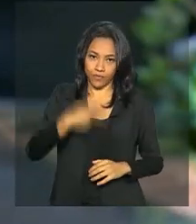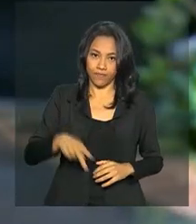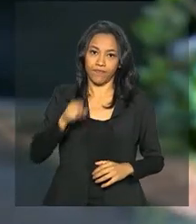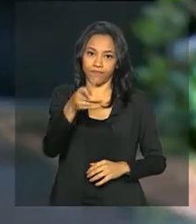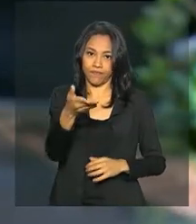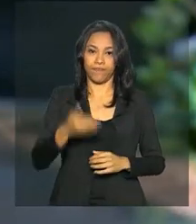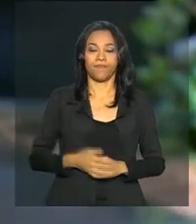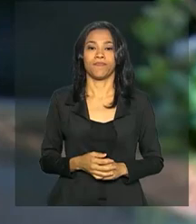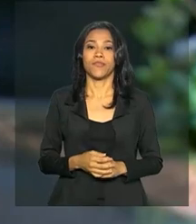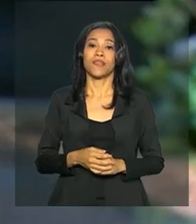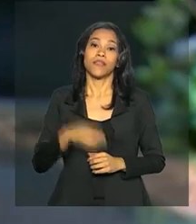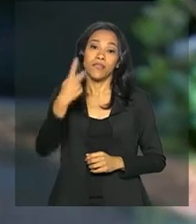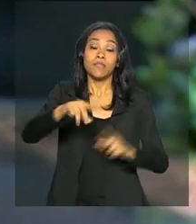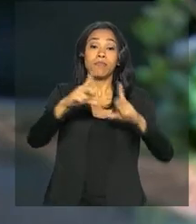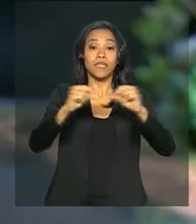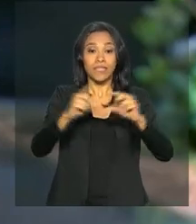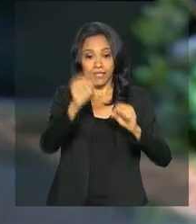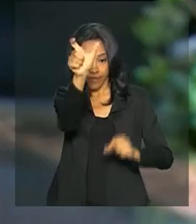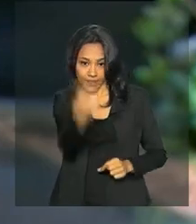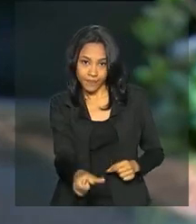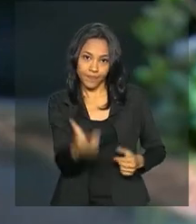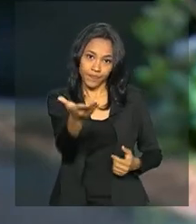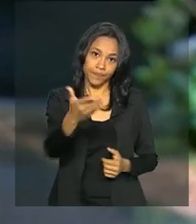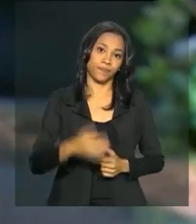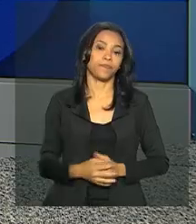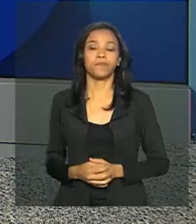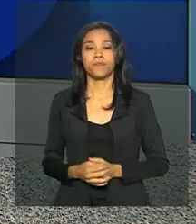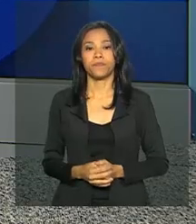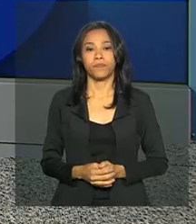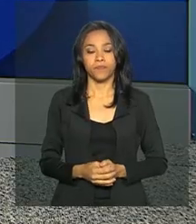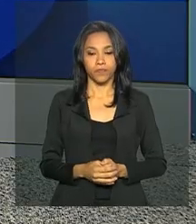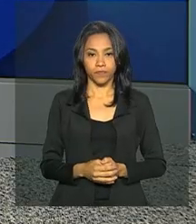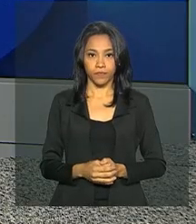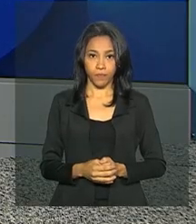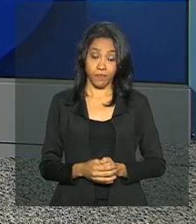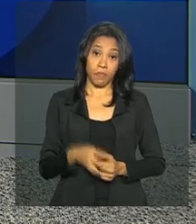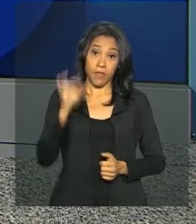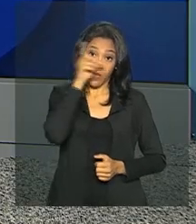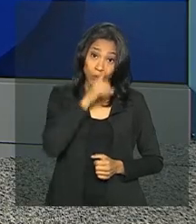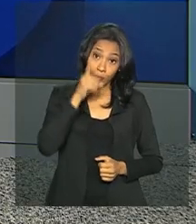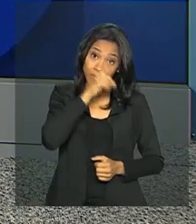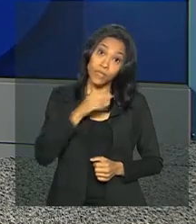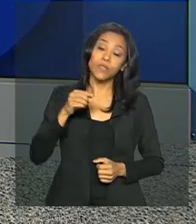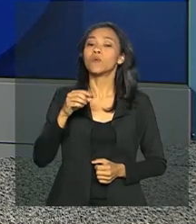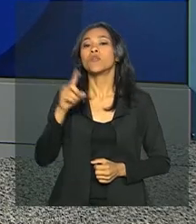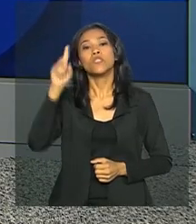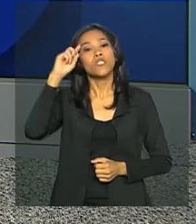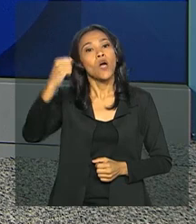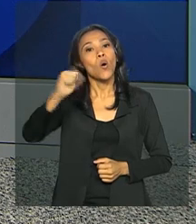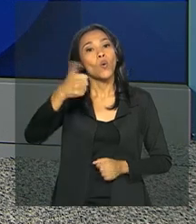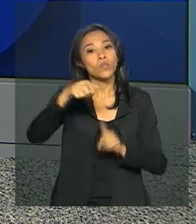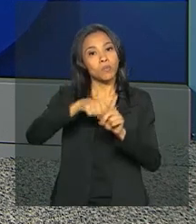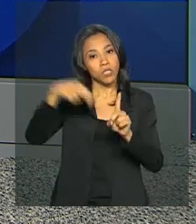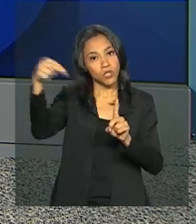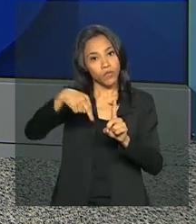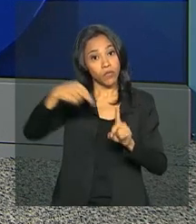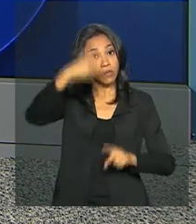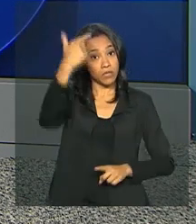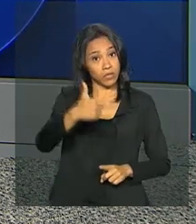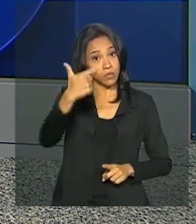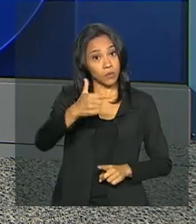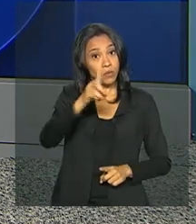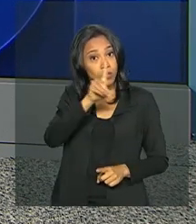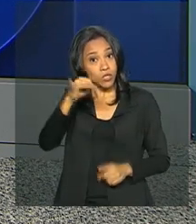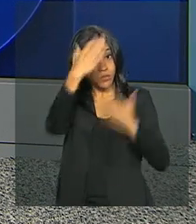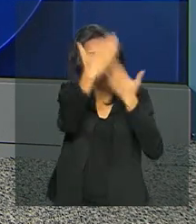Governo Federal. De Brasília, Daniele Popov. E domingo, 11 de novembro, é o segundo dia de prova do Enem.